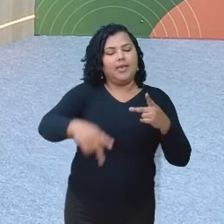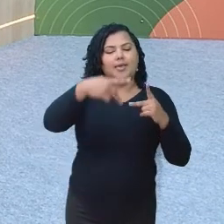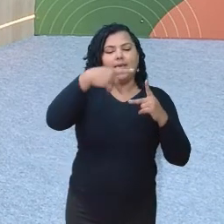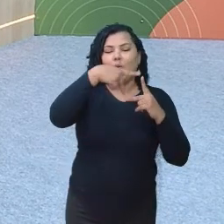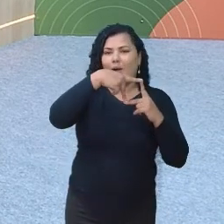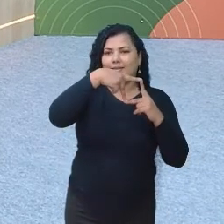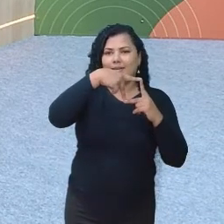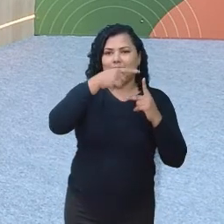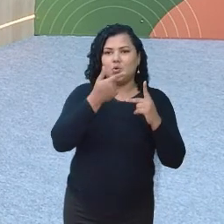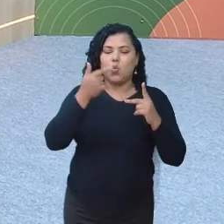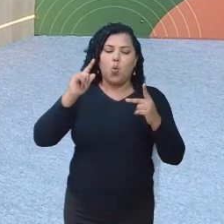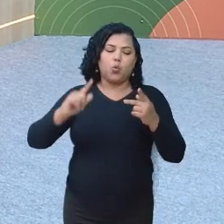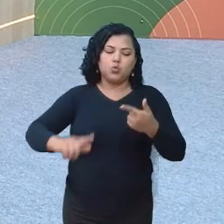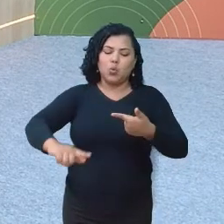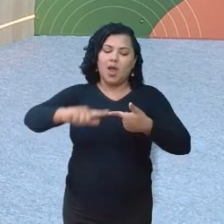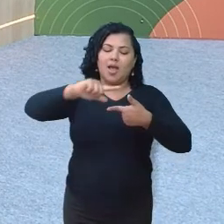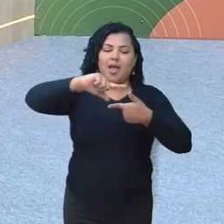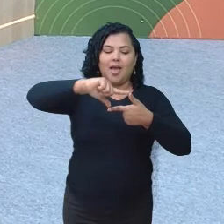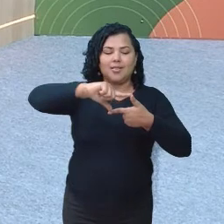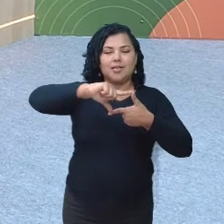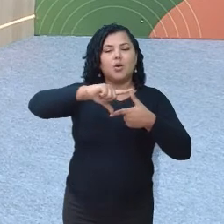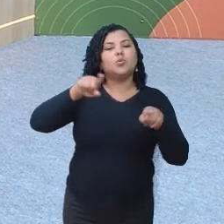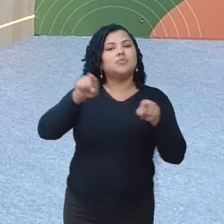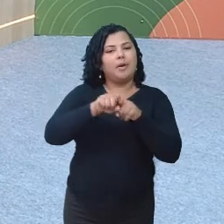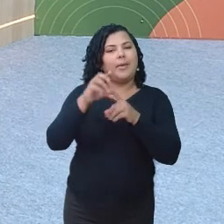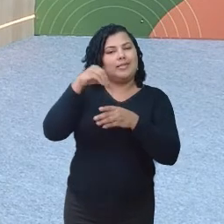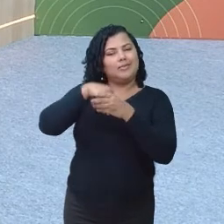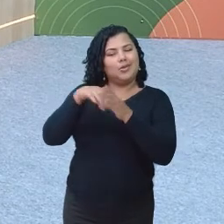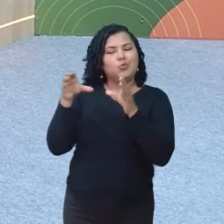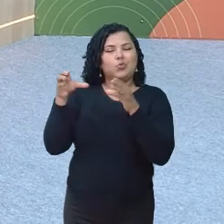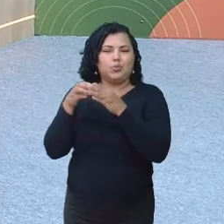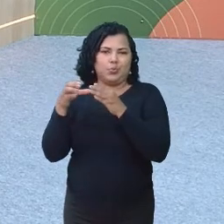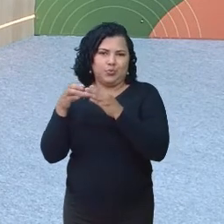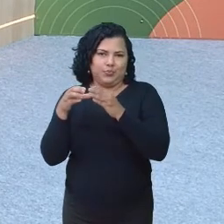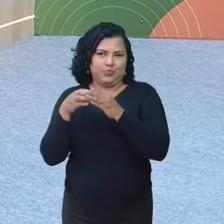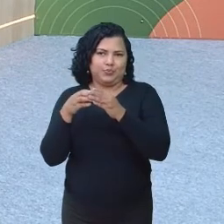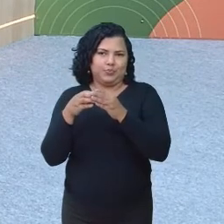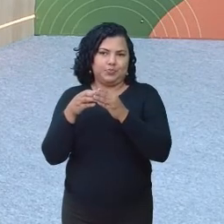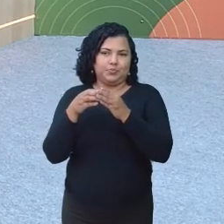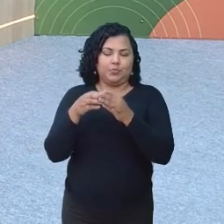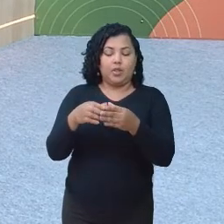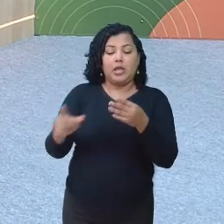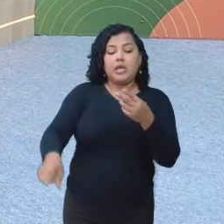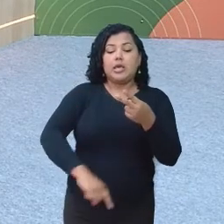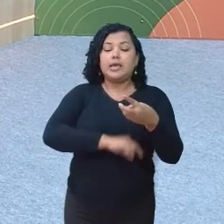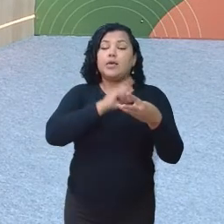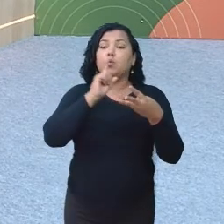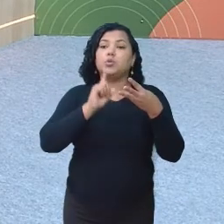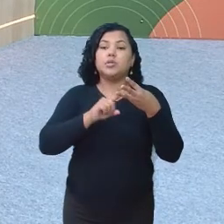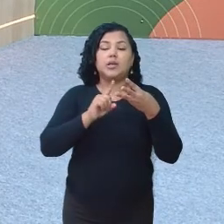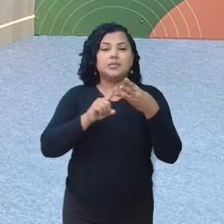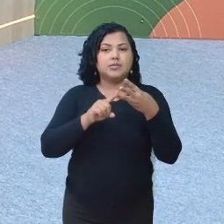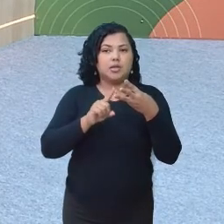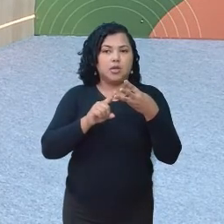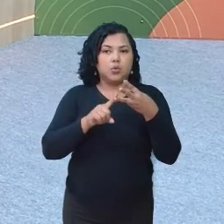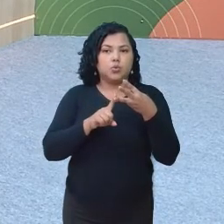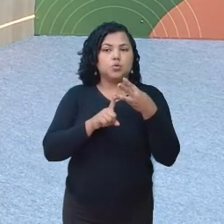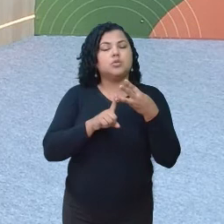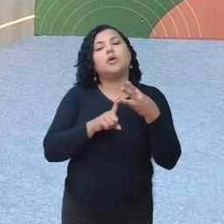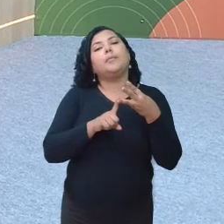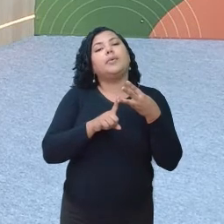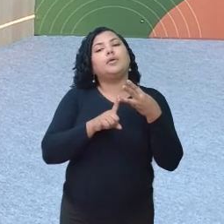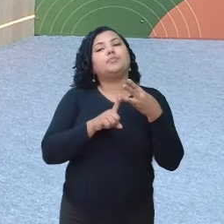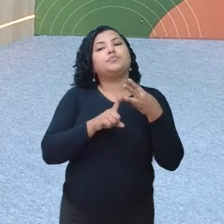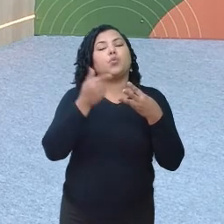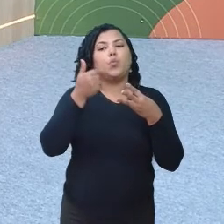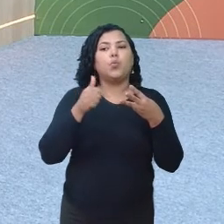um retângulo e dizer que o retângulo é um paralelogramo que recebe o nome de retângulo. E por sua vez também o